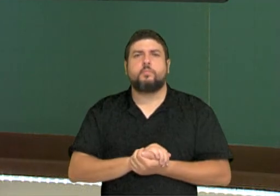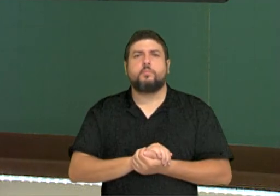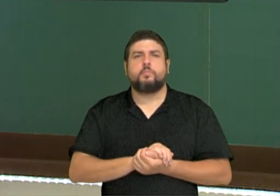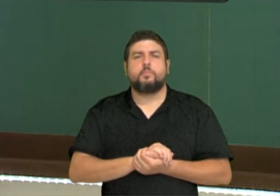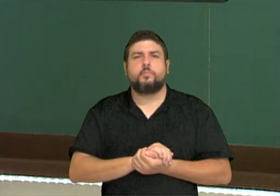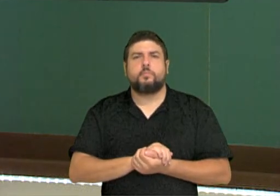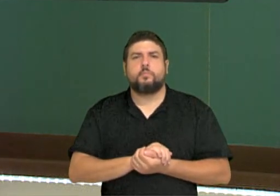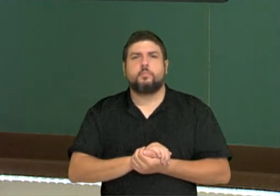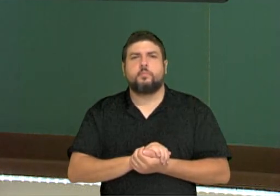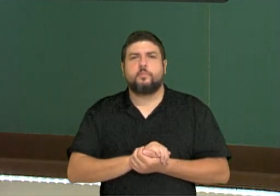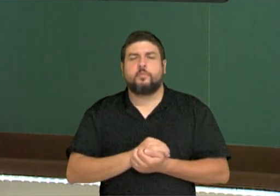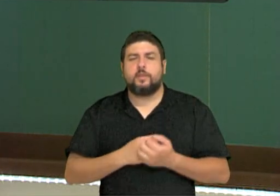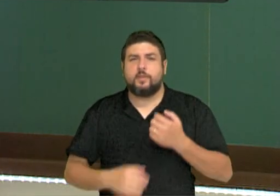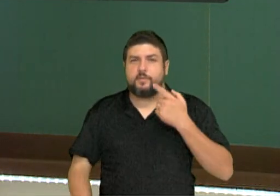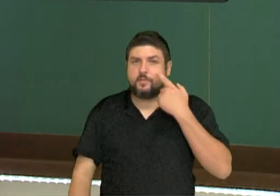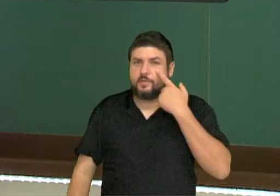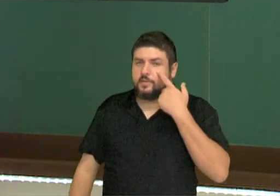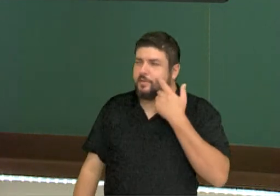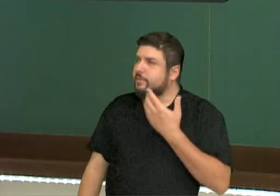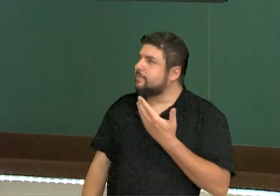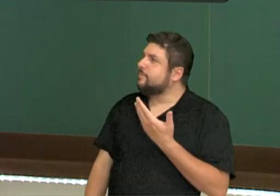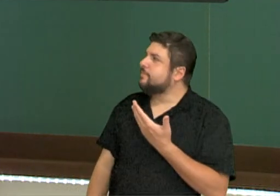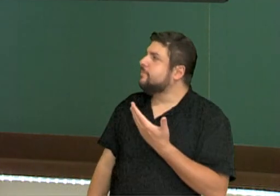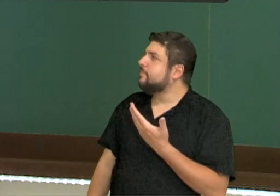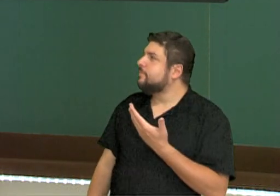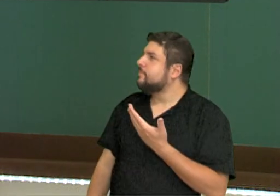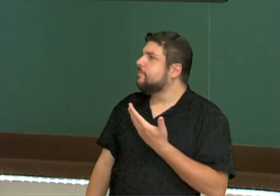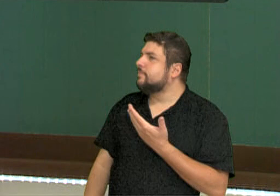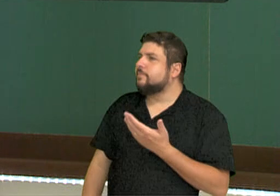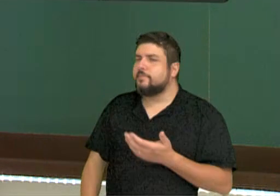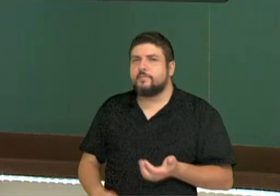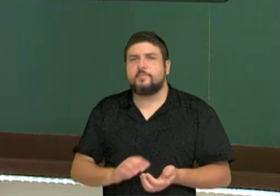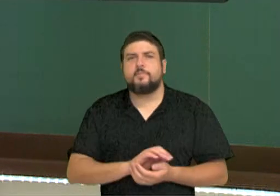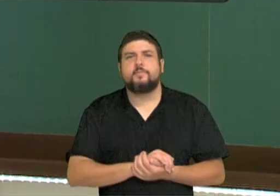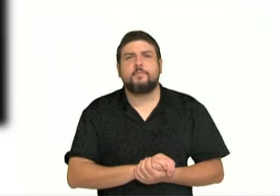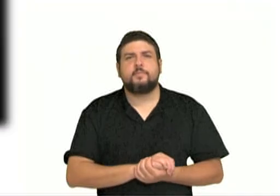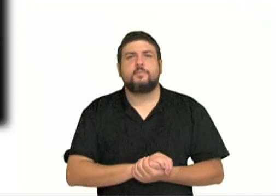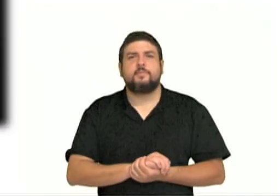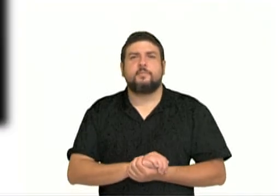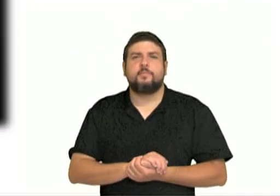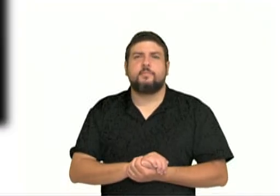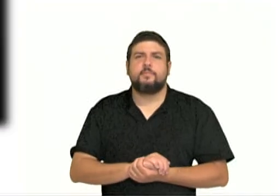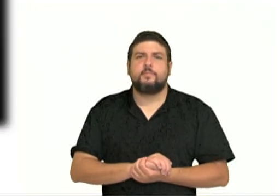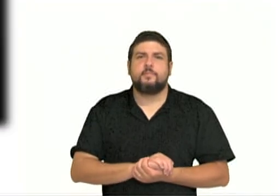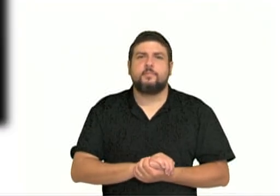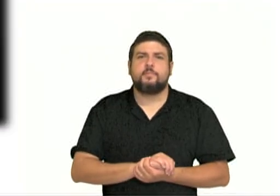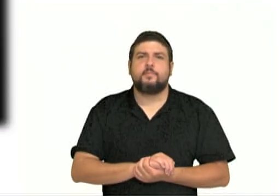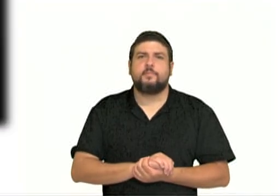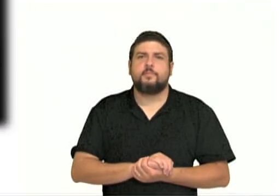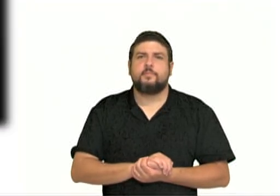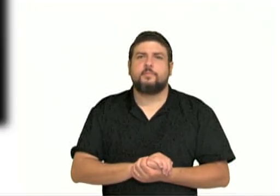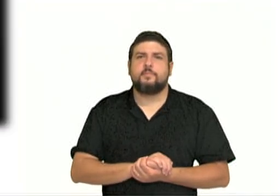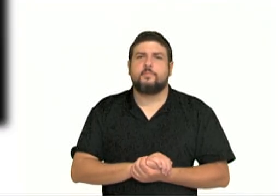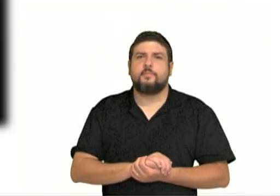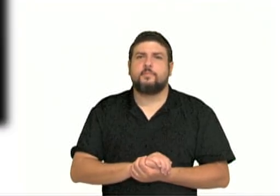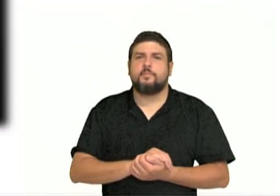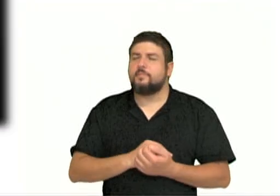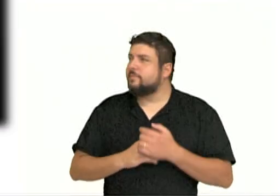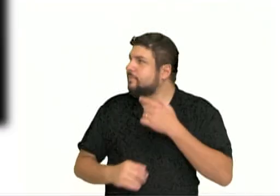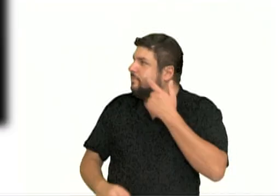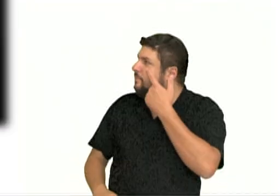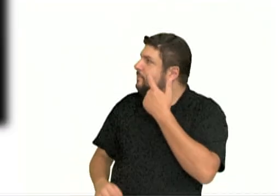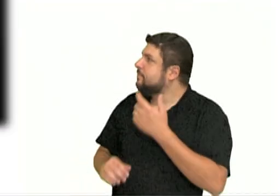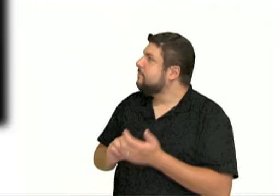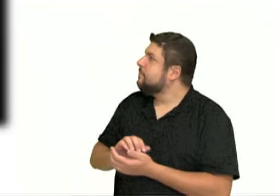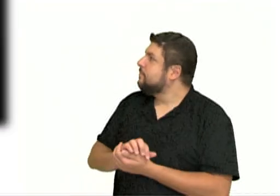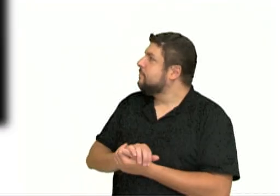Olha só o movimento da inspiração nessa animação aqui. Então, entrando pelas cavidades nasais, percebam que o